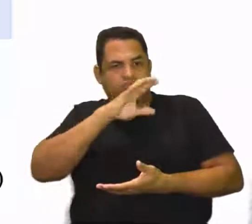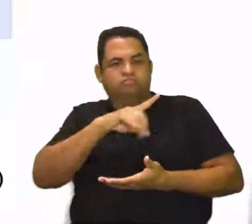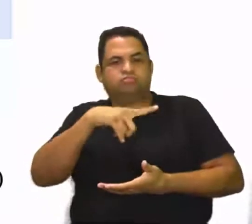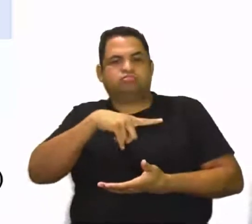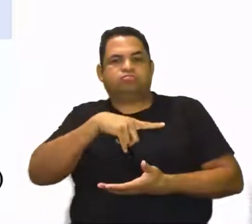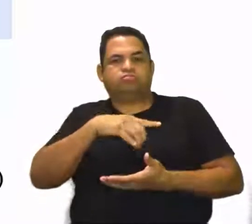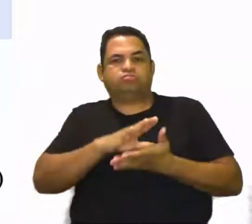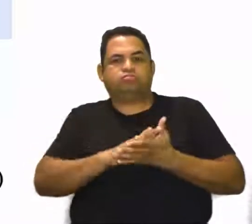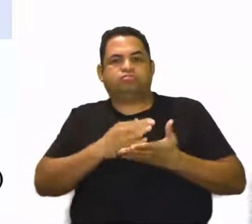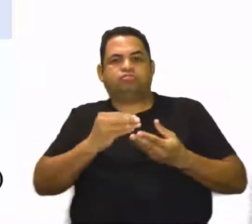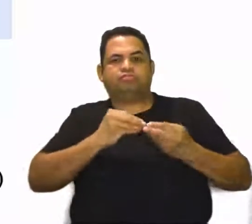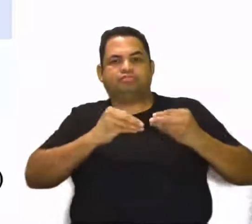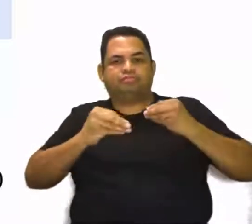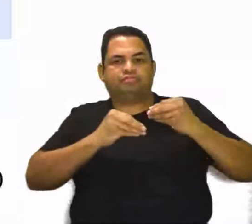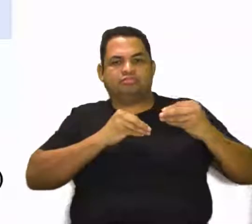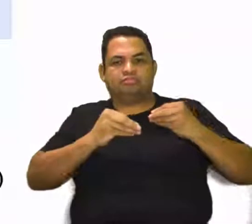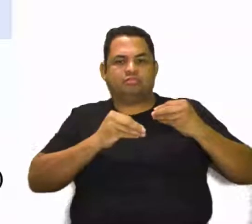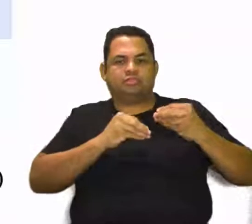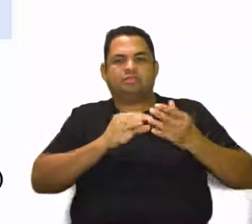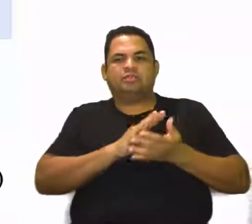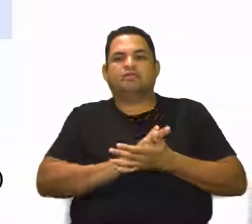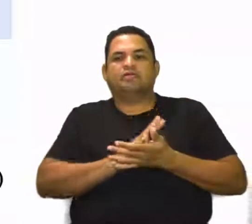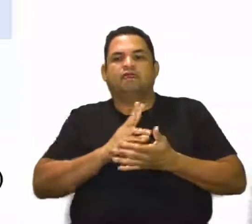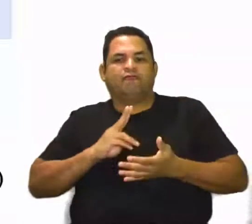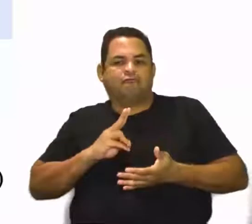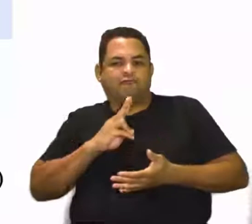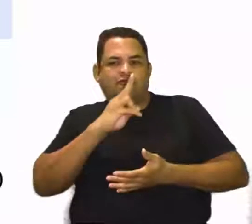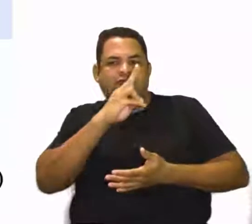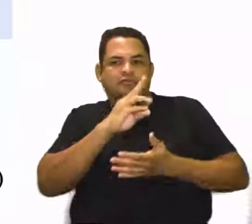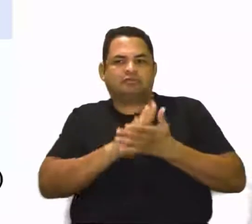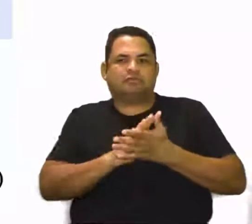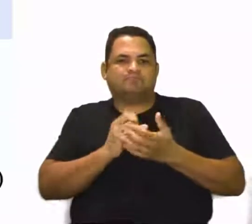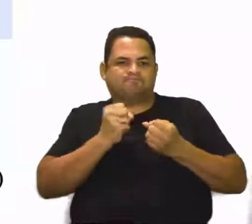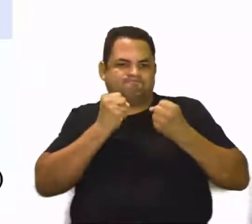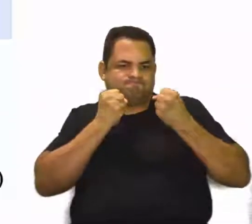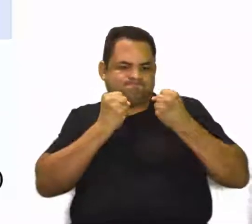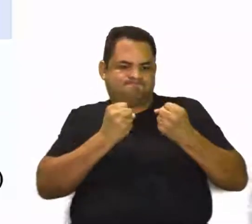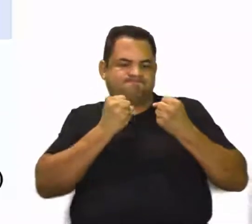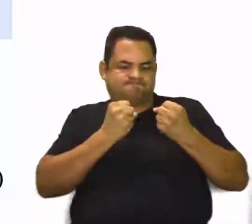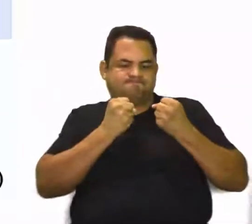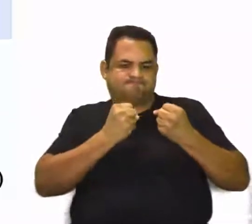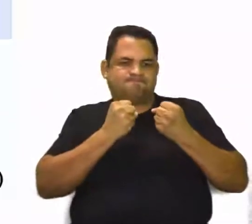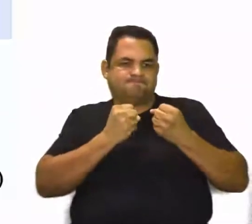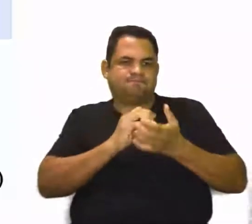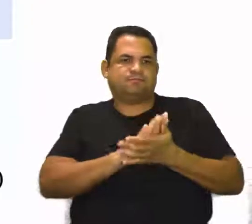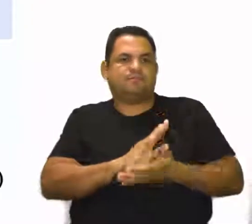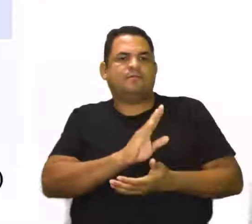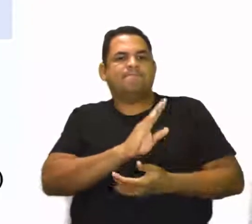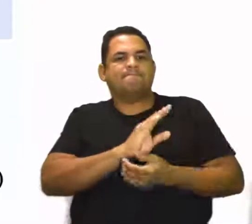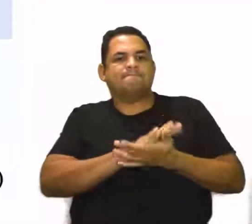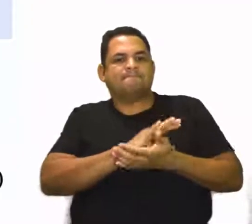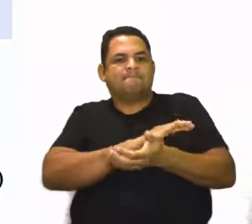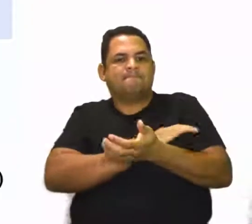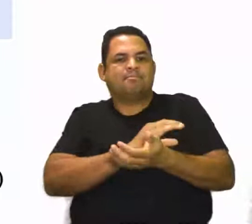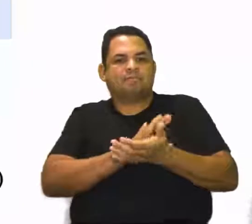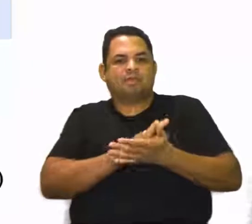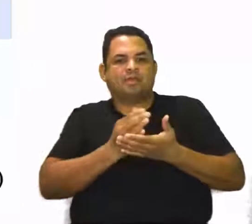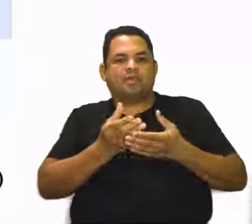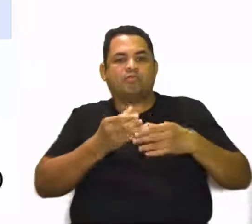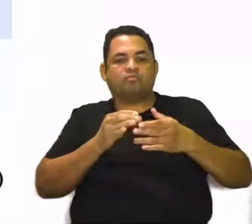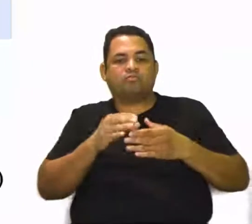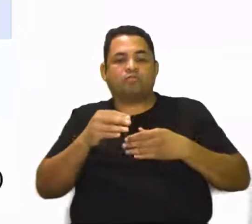tenha exercícios de flexibilidade, que tenha a força e resistência e que trabalhe a composição